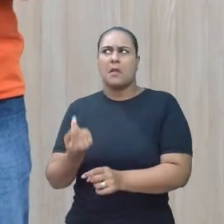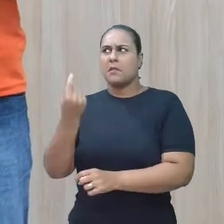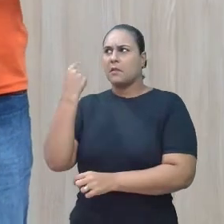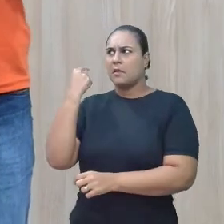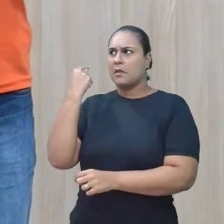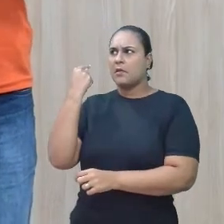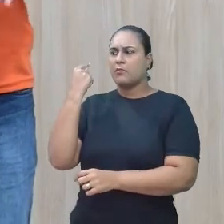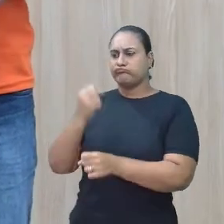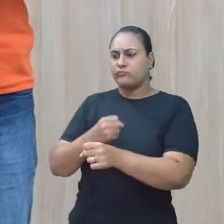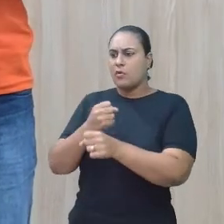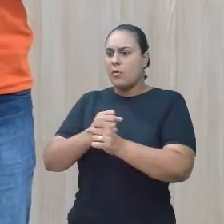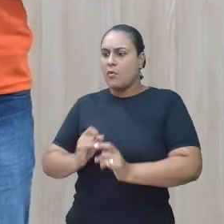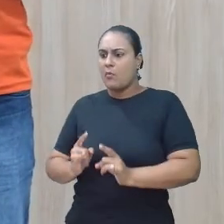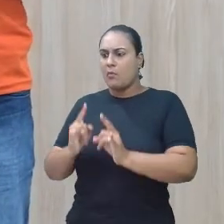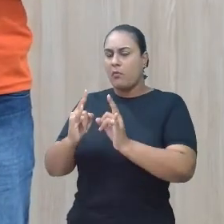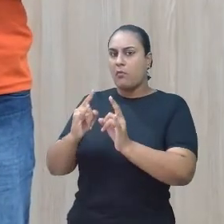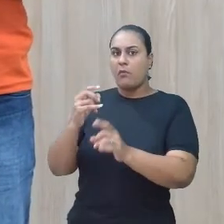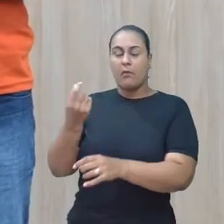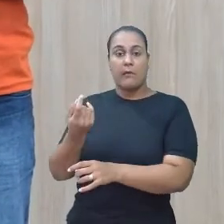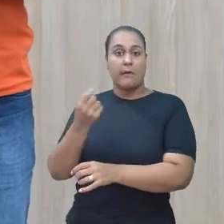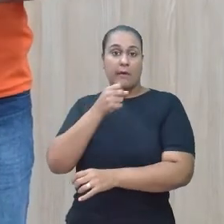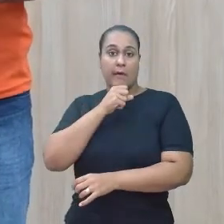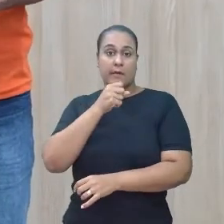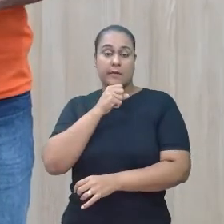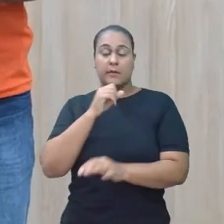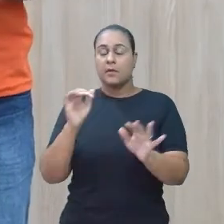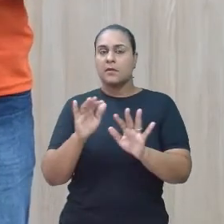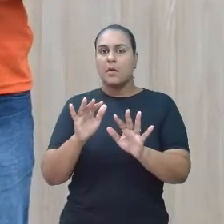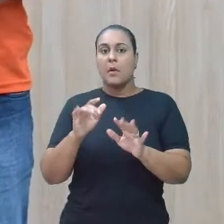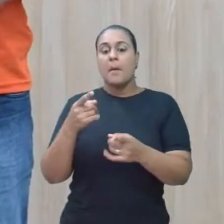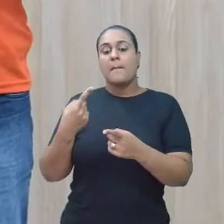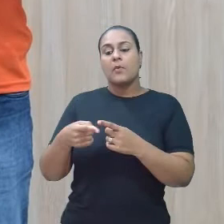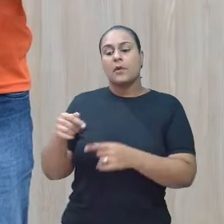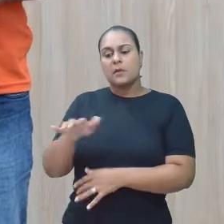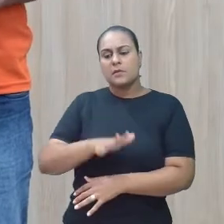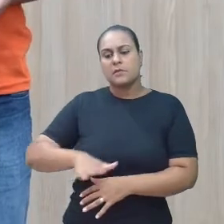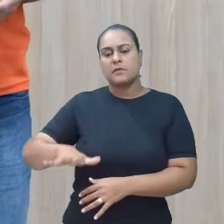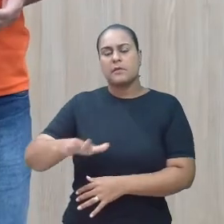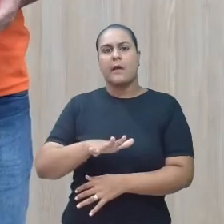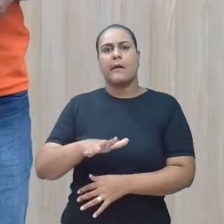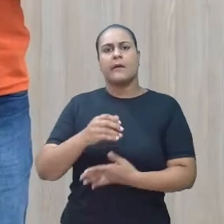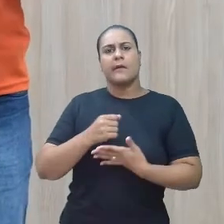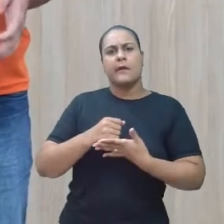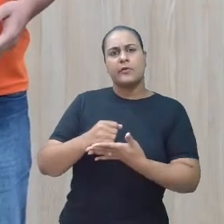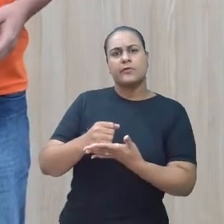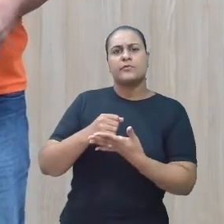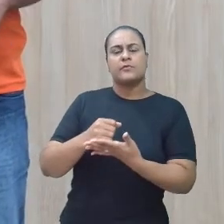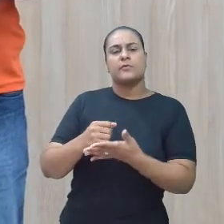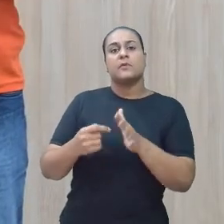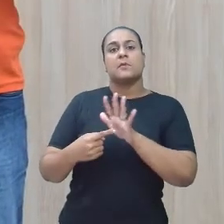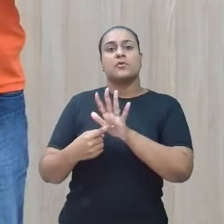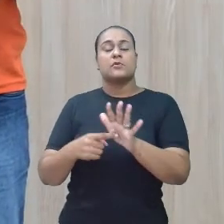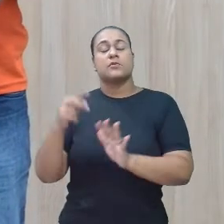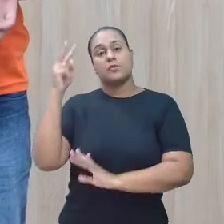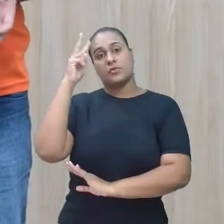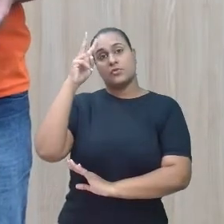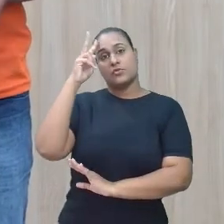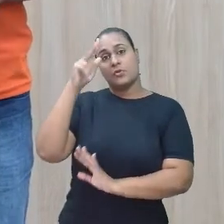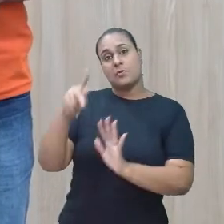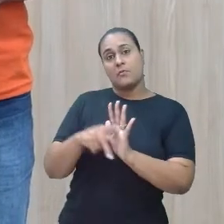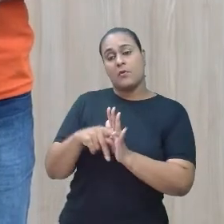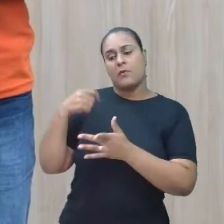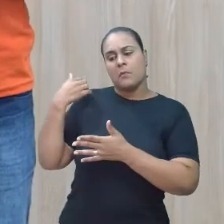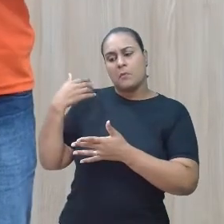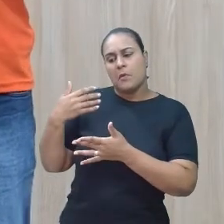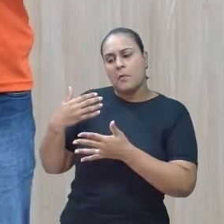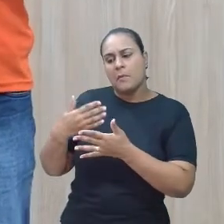construções valiosas ou qualquer outra coisa, mas por ser esses espaços que nos ajudam a falar sobre a nossa história, sobre as nossas trajetórias de